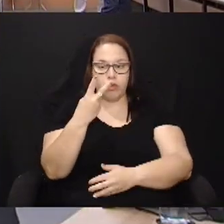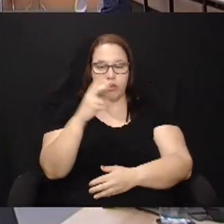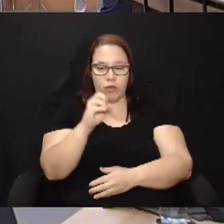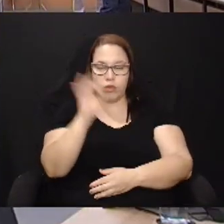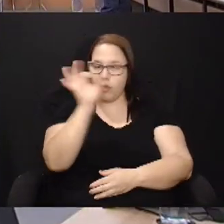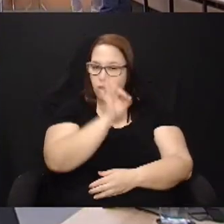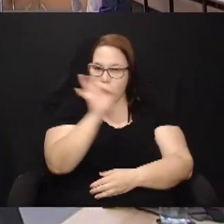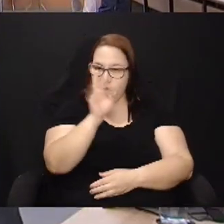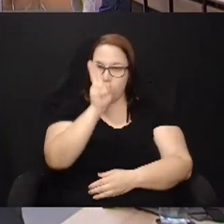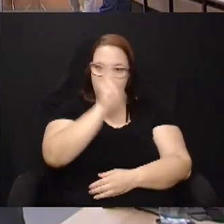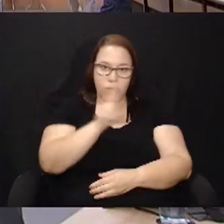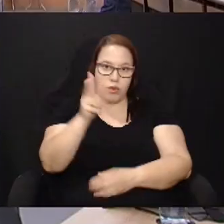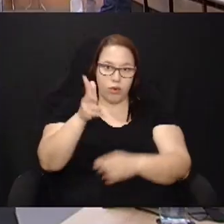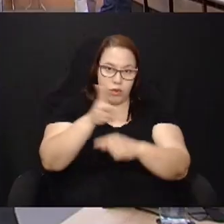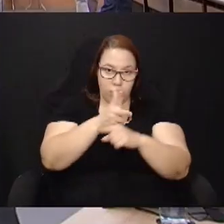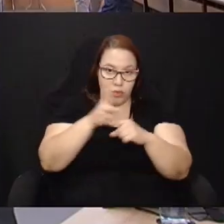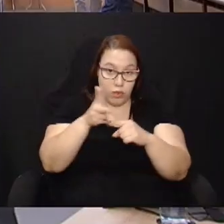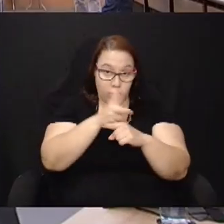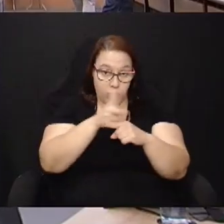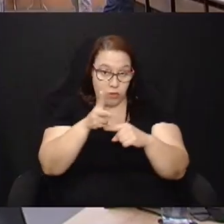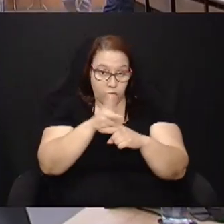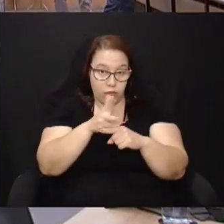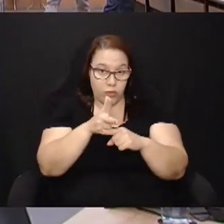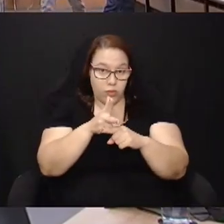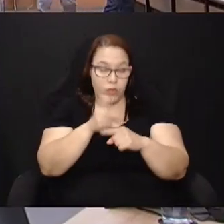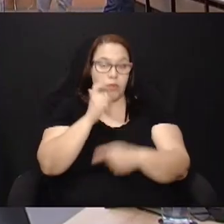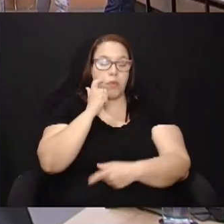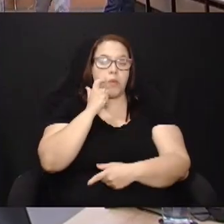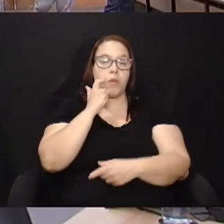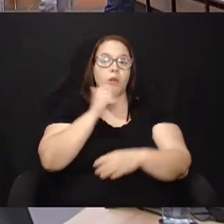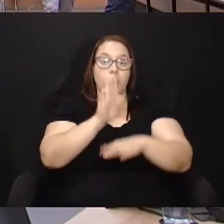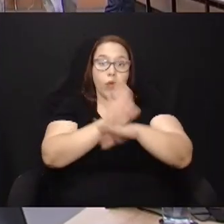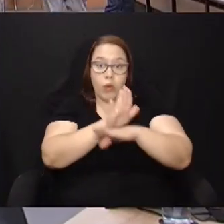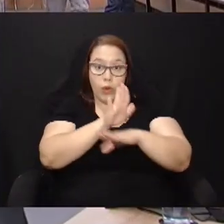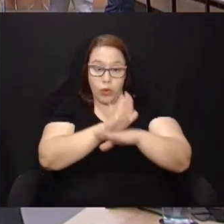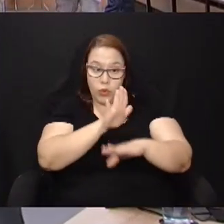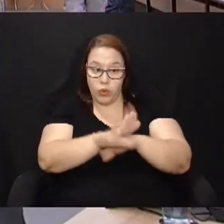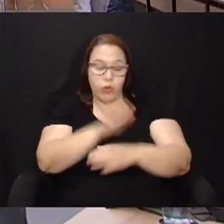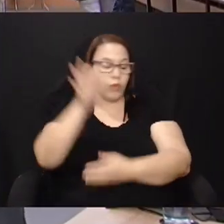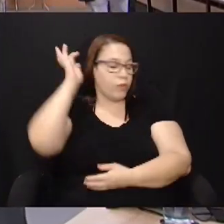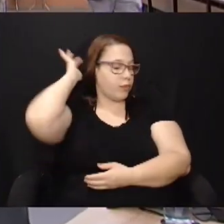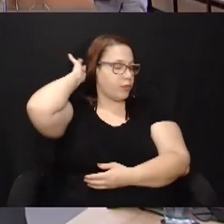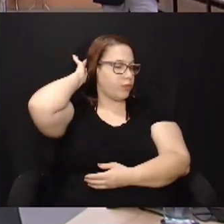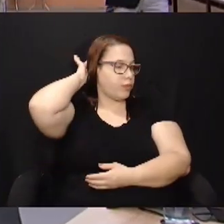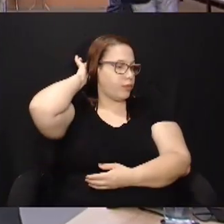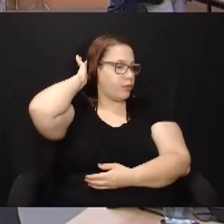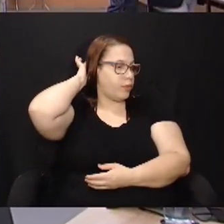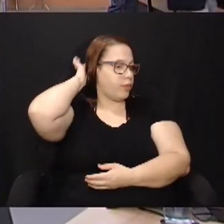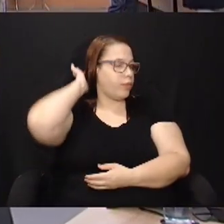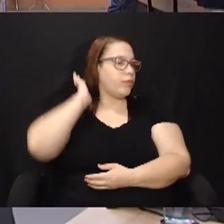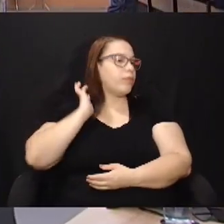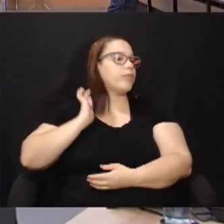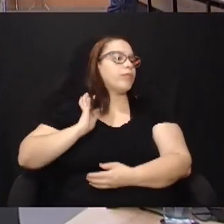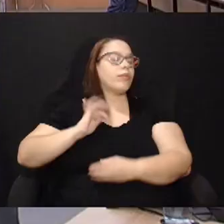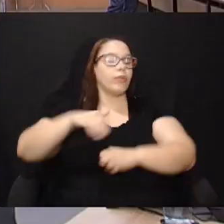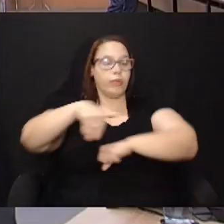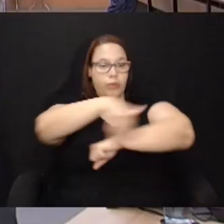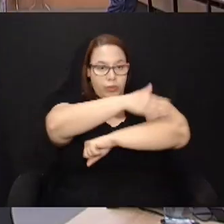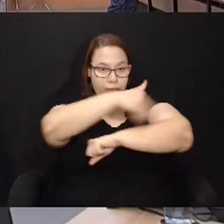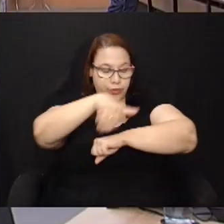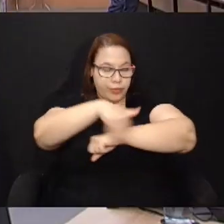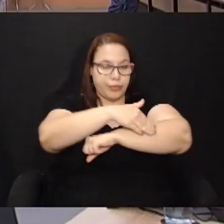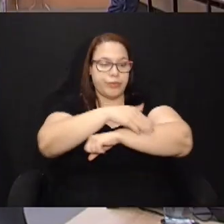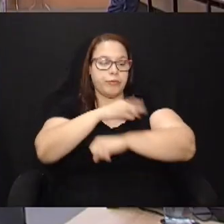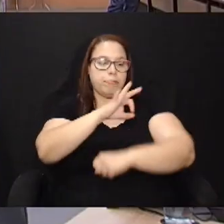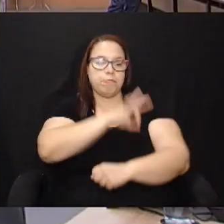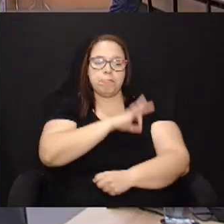câmeras. Vai ajudar muito a fiscalização das ruas, que é onde a polícia não pode estar